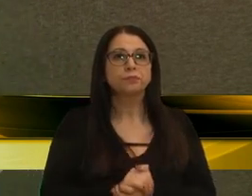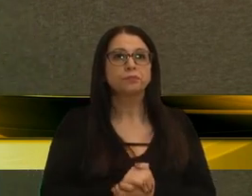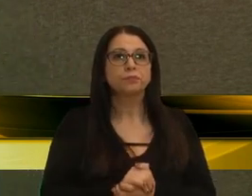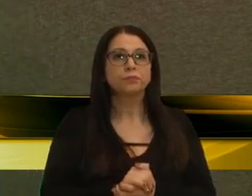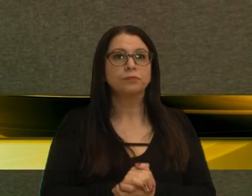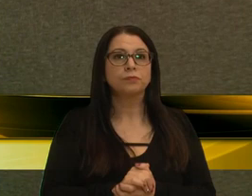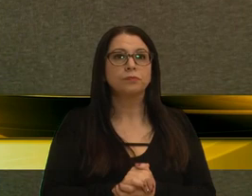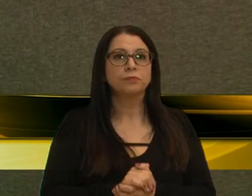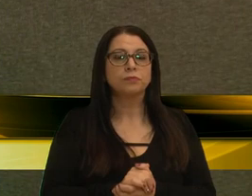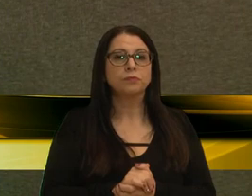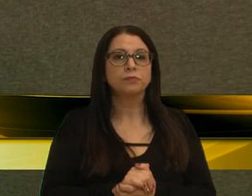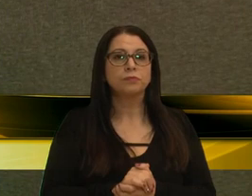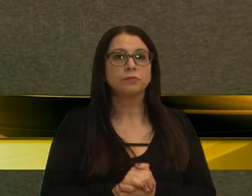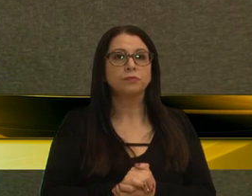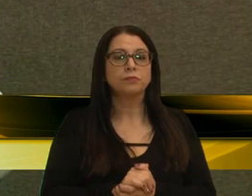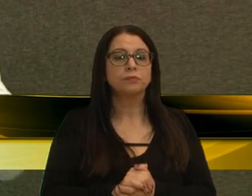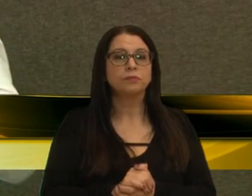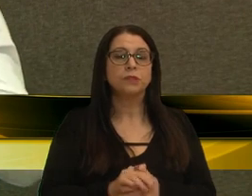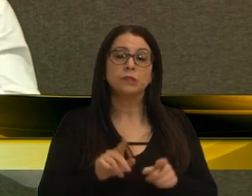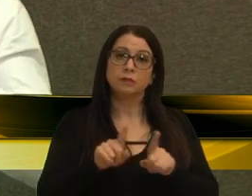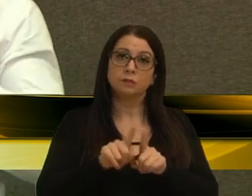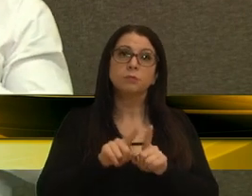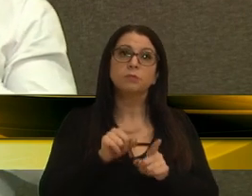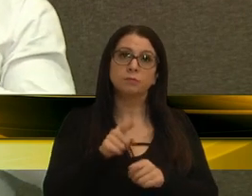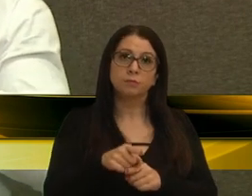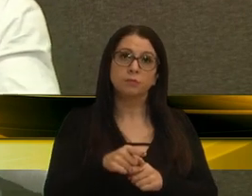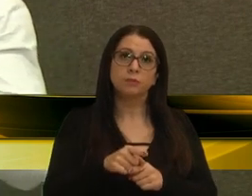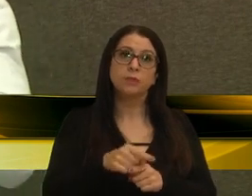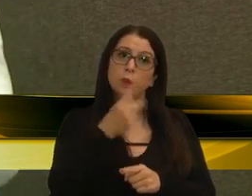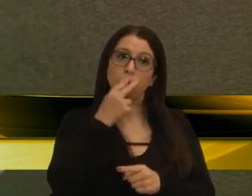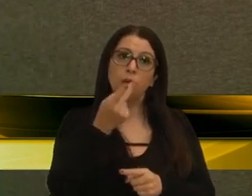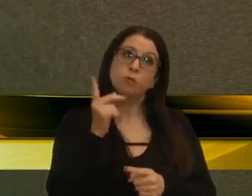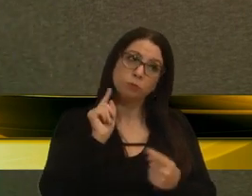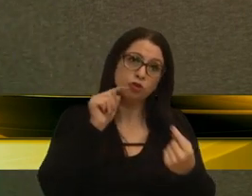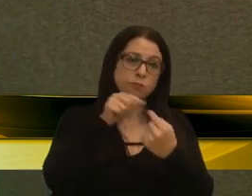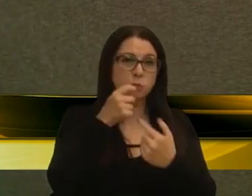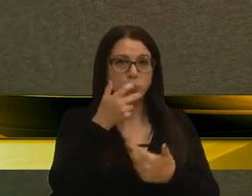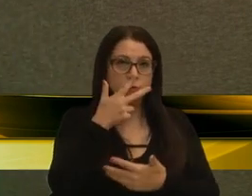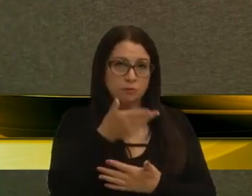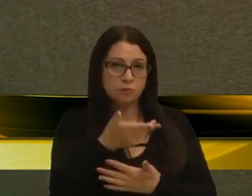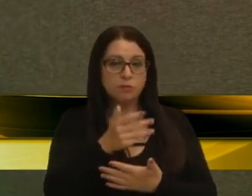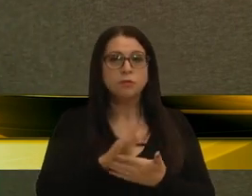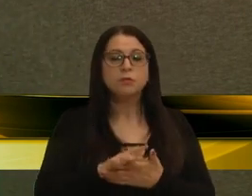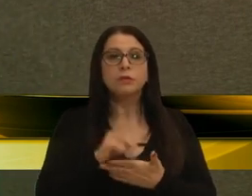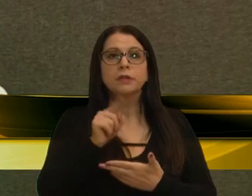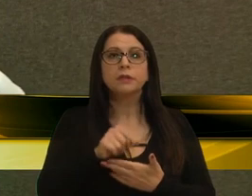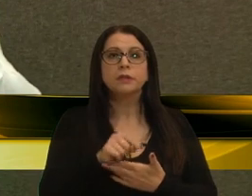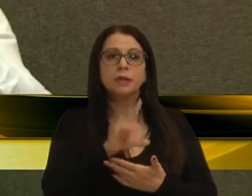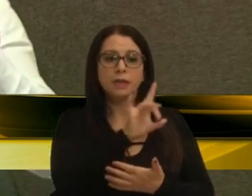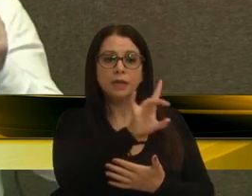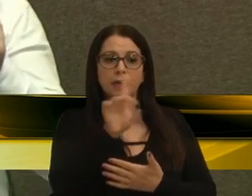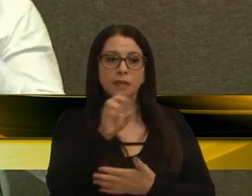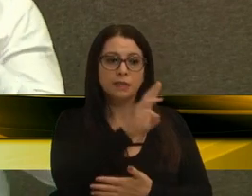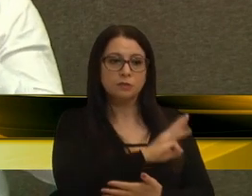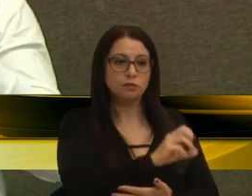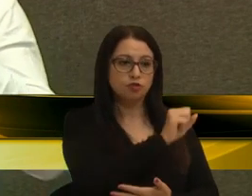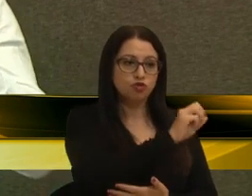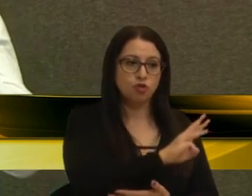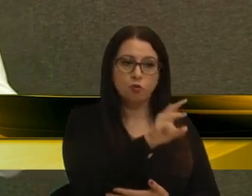que vem também a a esse encontro não é que em cada show